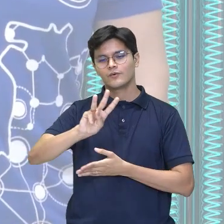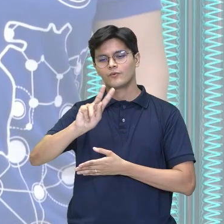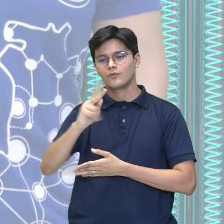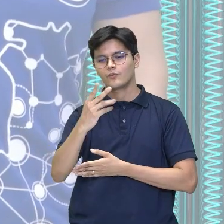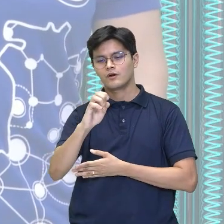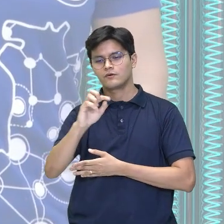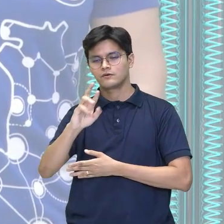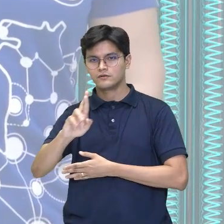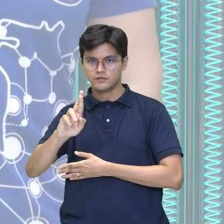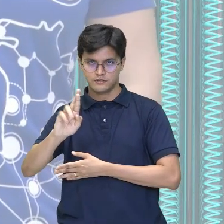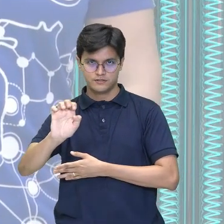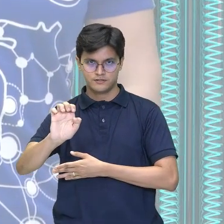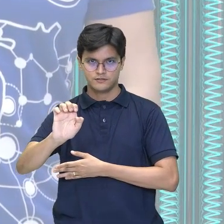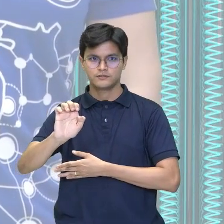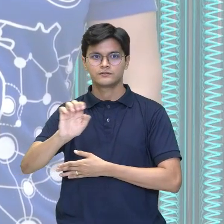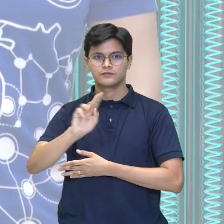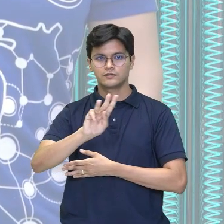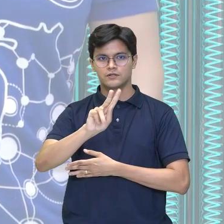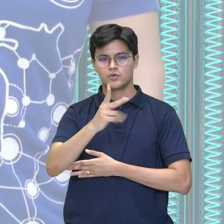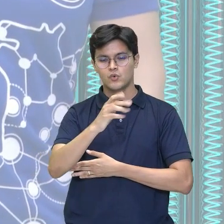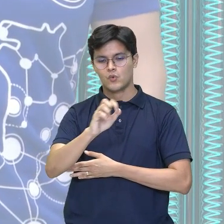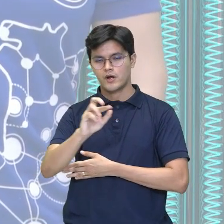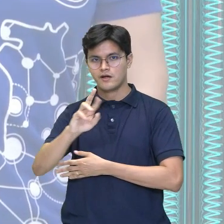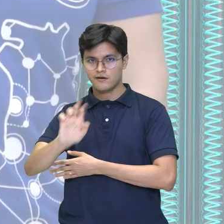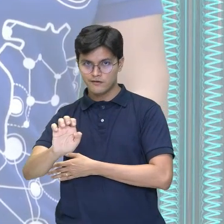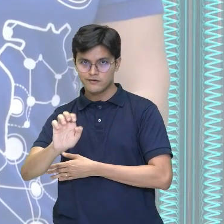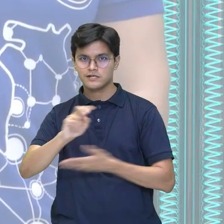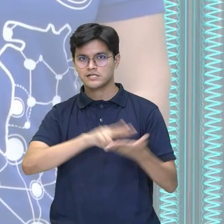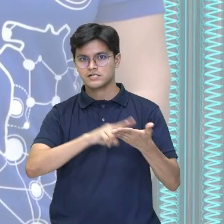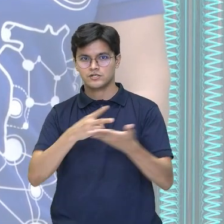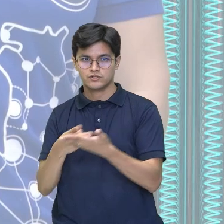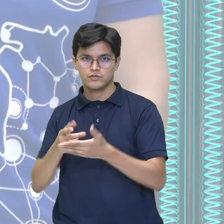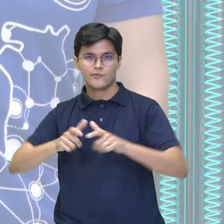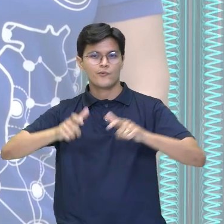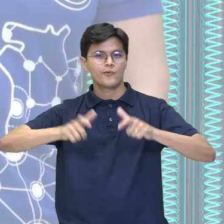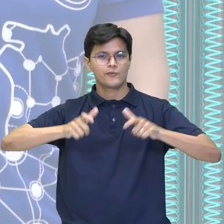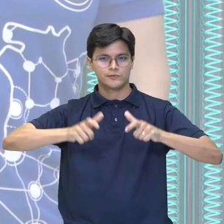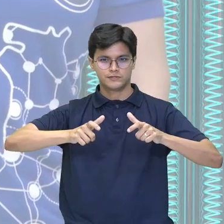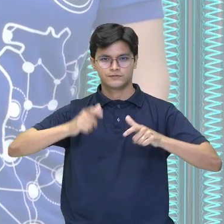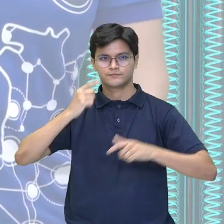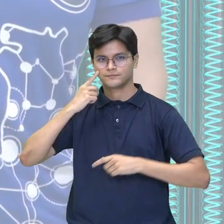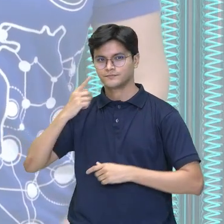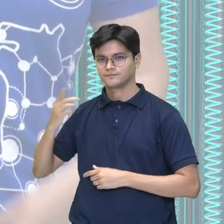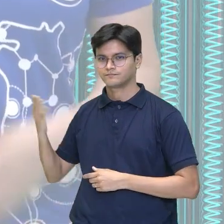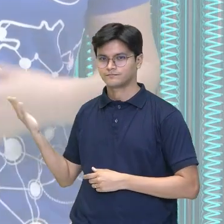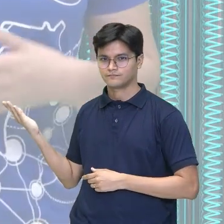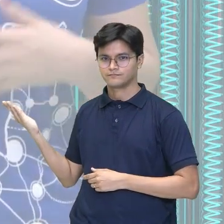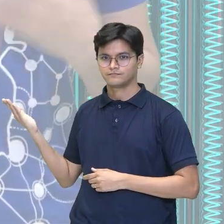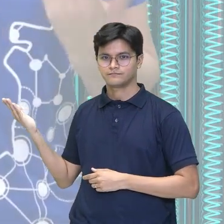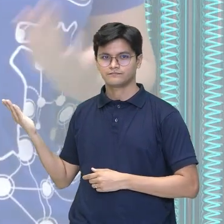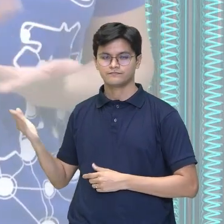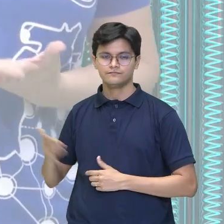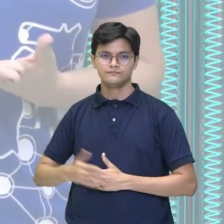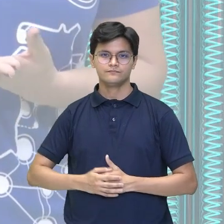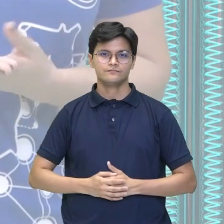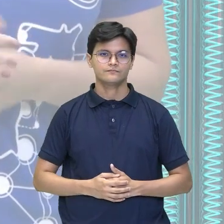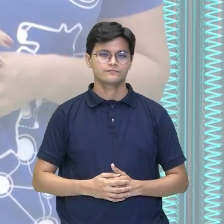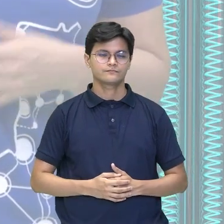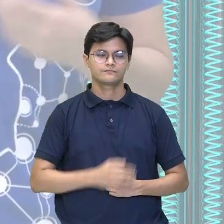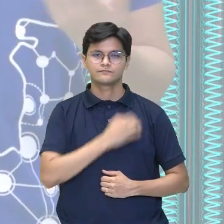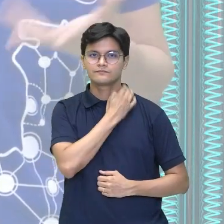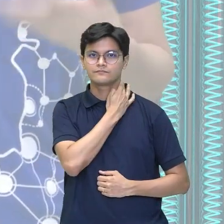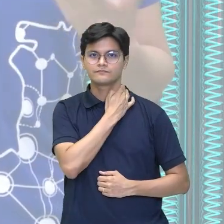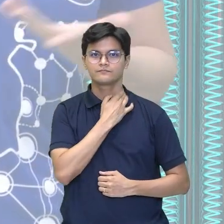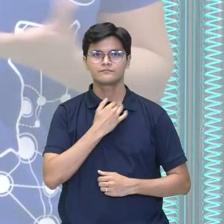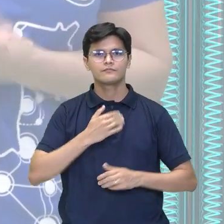é where, significa onde, tá? Where, onde ou aonde,